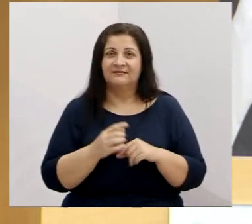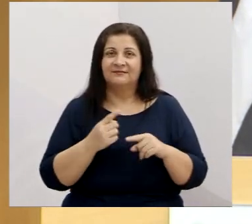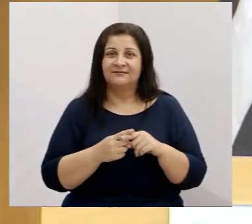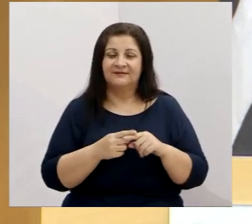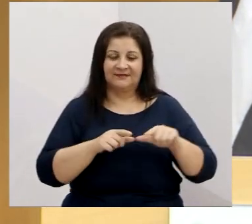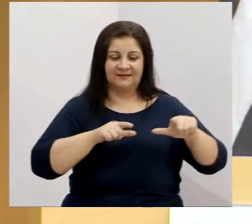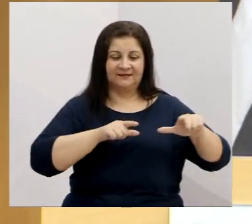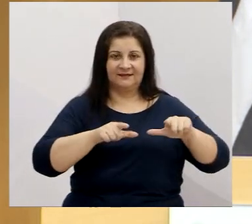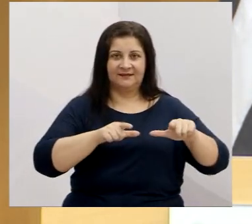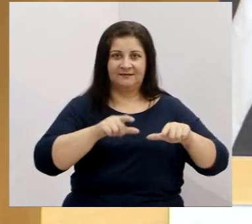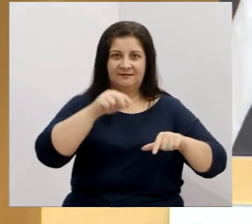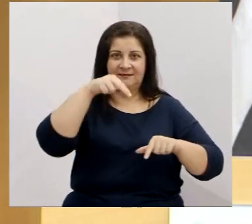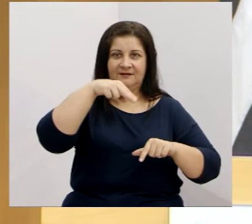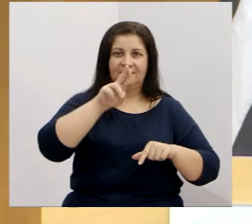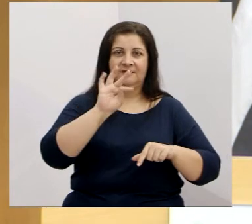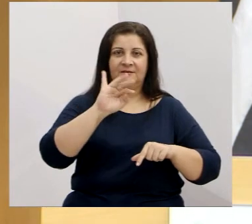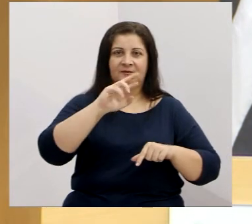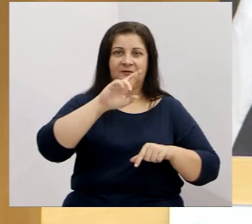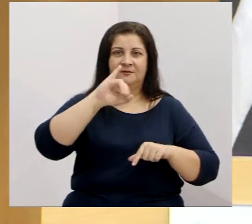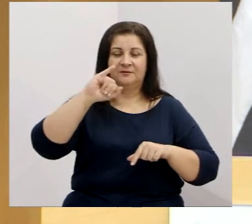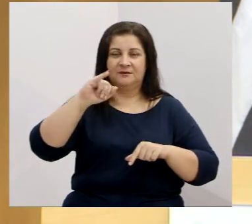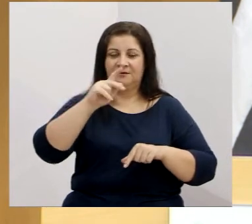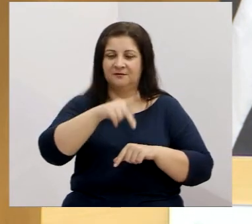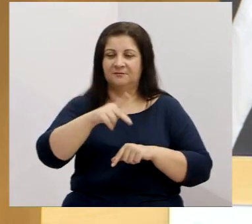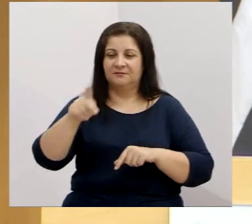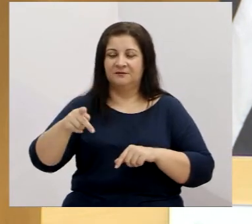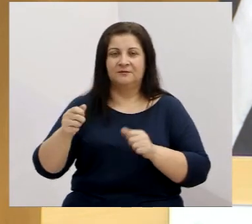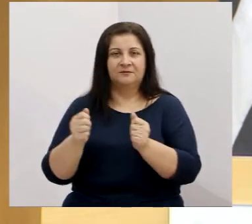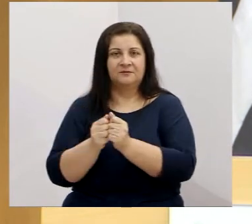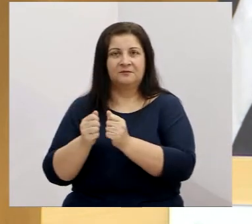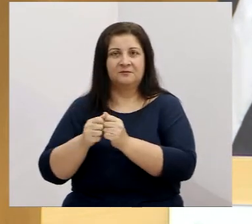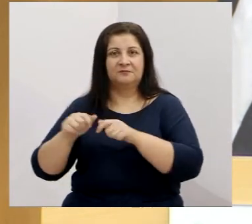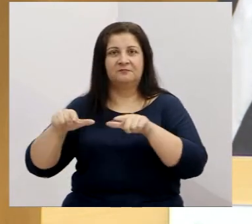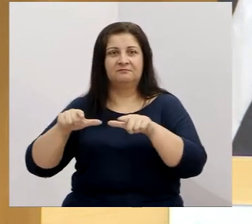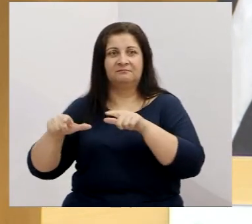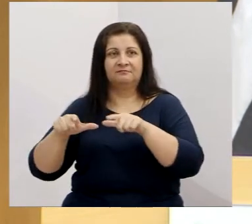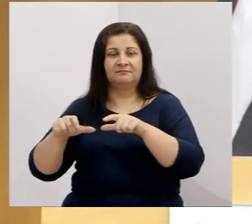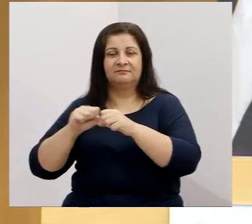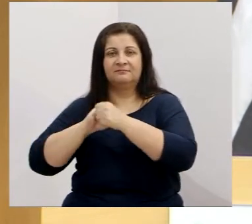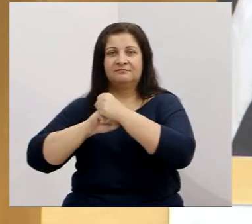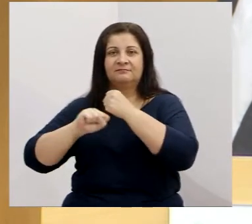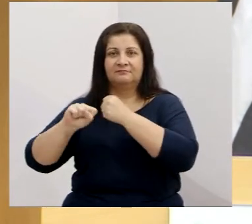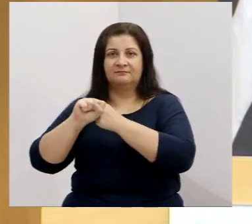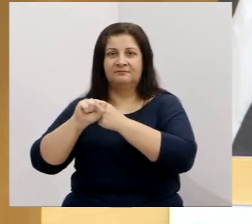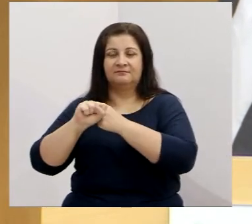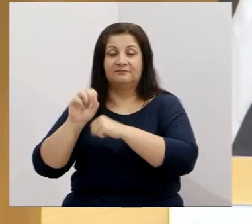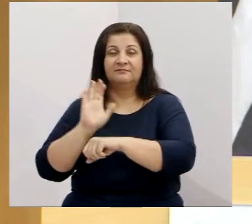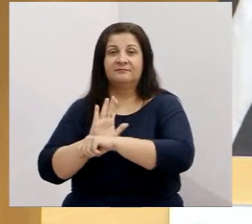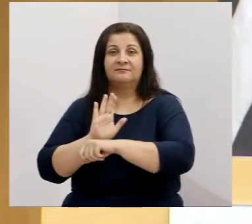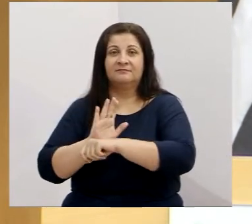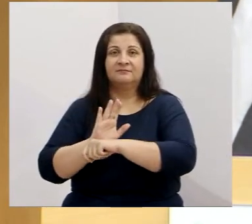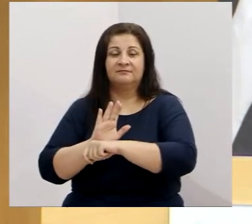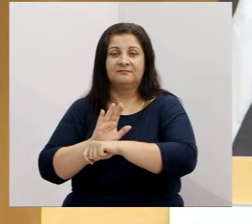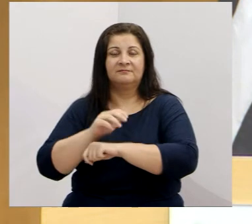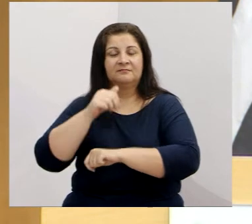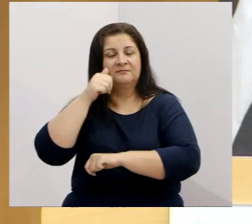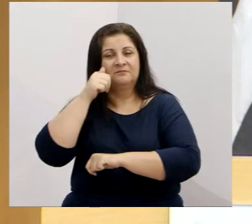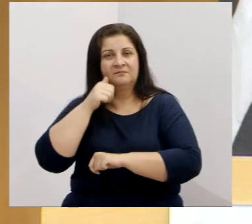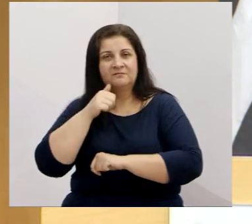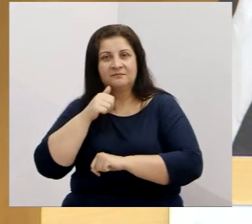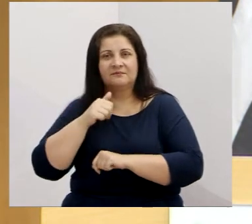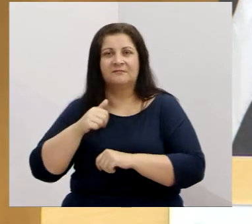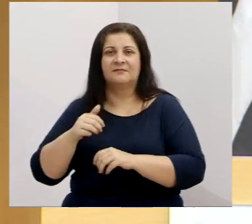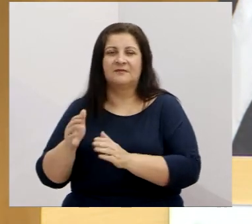profissão de nutrição e professora ao trabalho social onde eu posso ajudar mulheres que